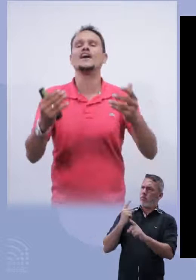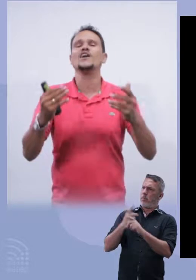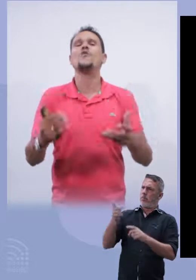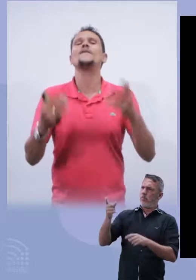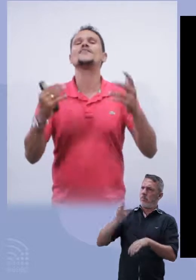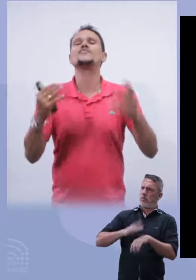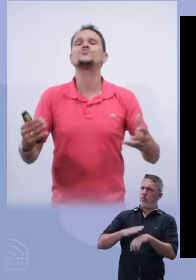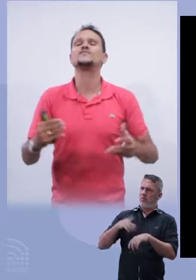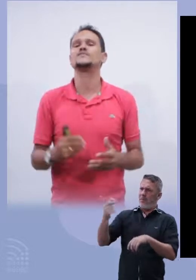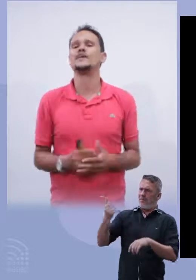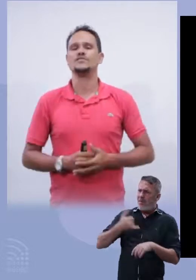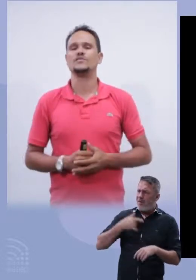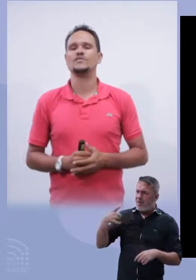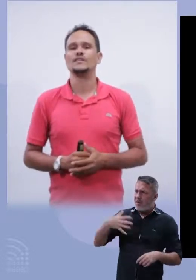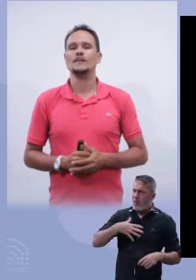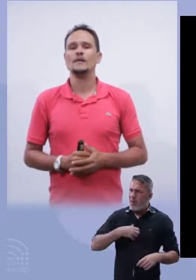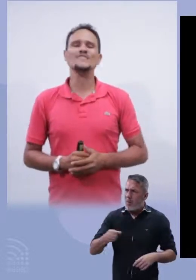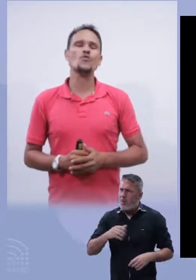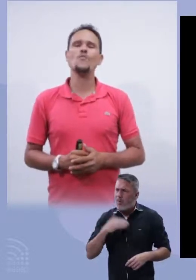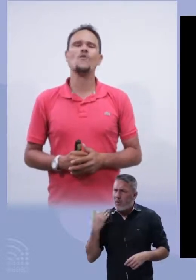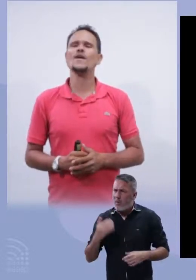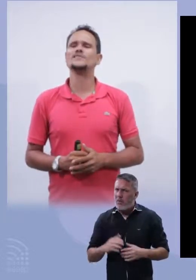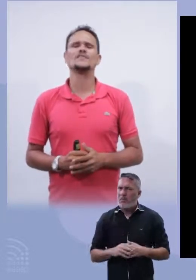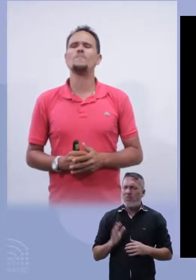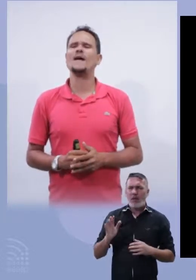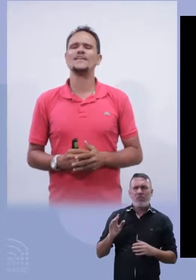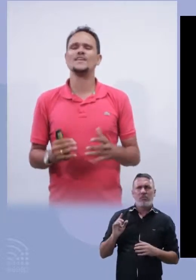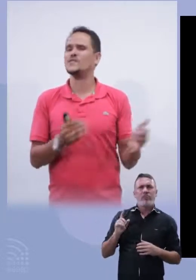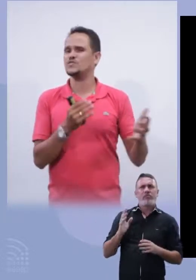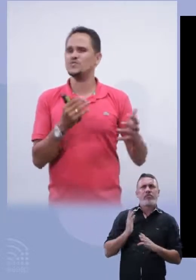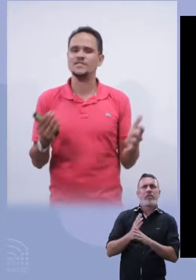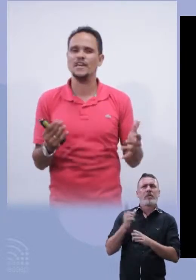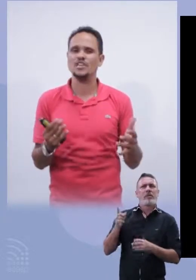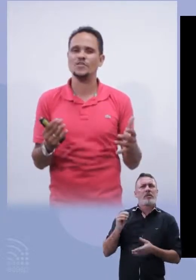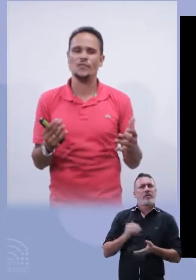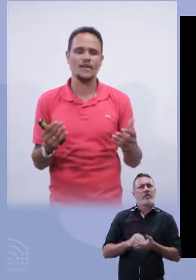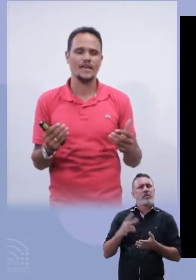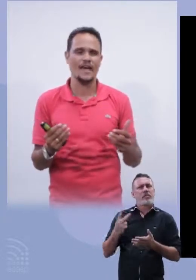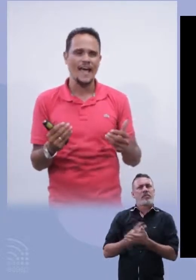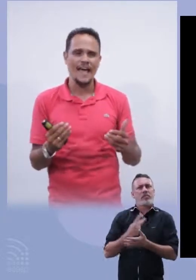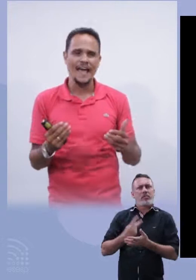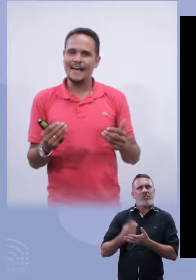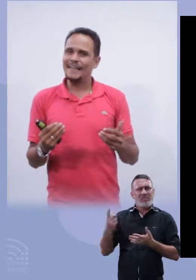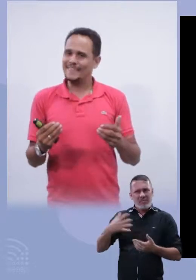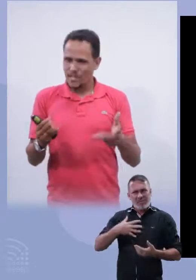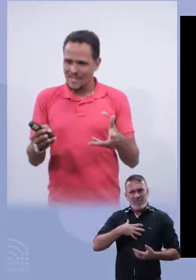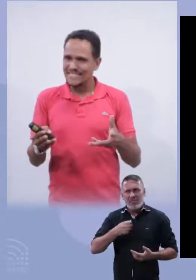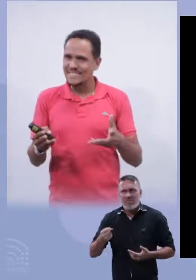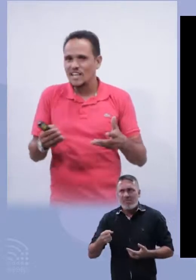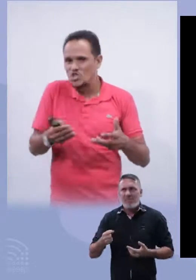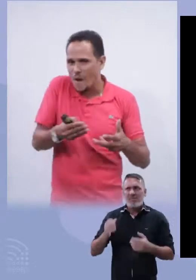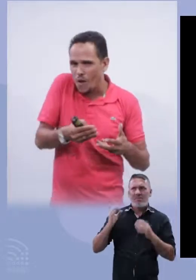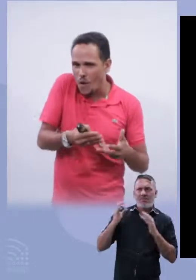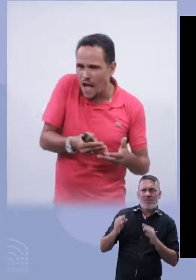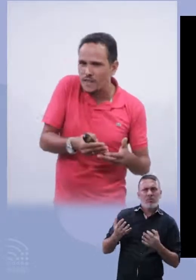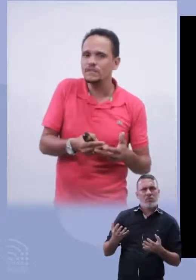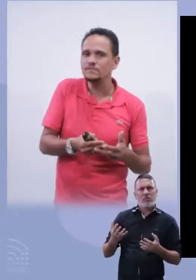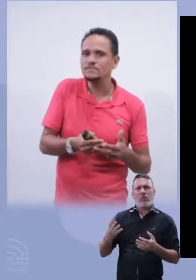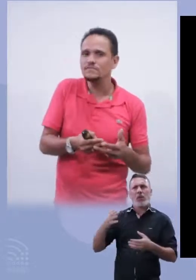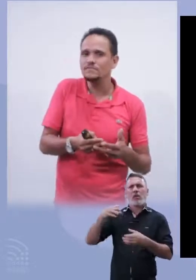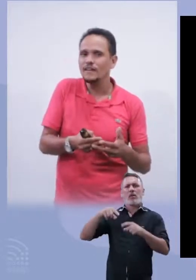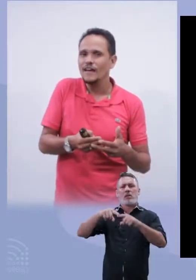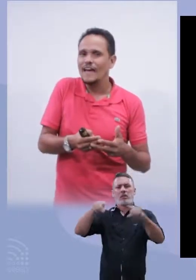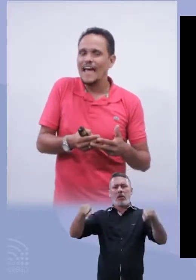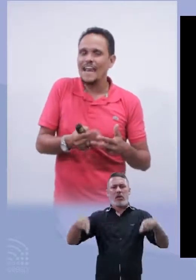que ele tinha cometido suicídio. Mas alguma coisa não batia com esse suicídio, porque dentro da cela tinha uma